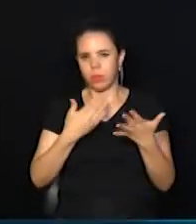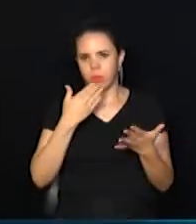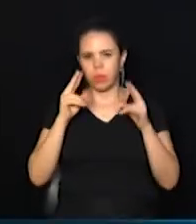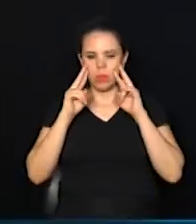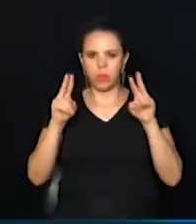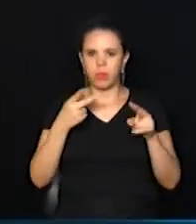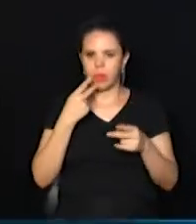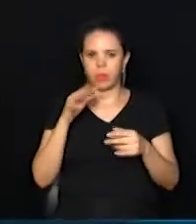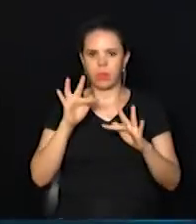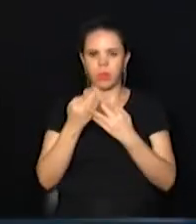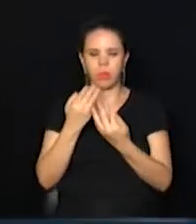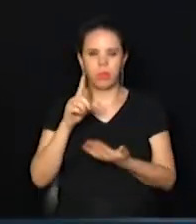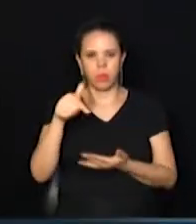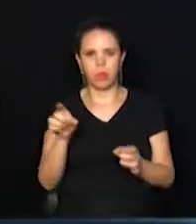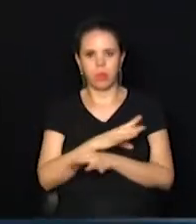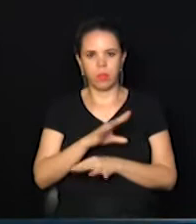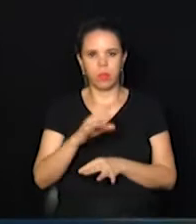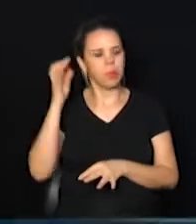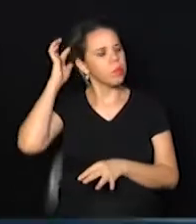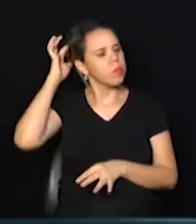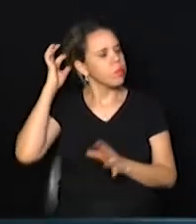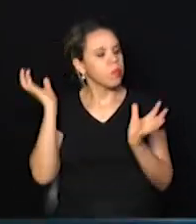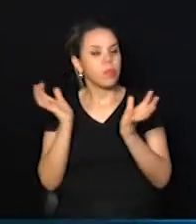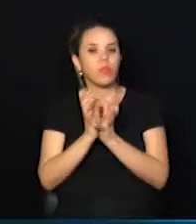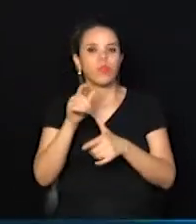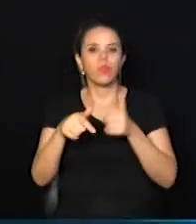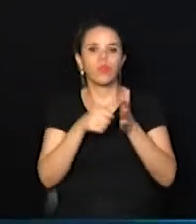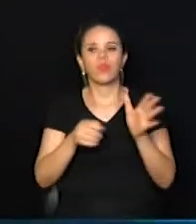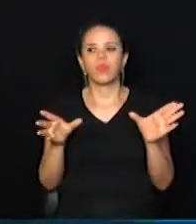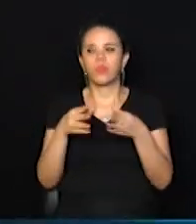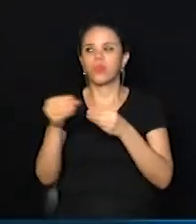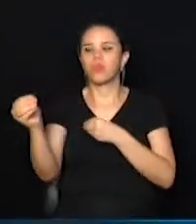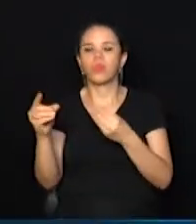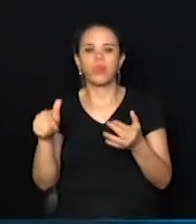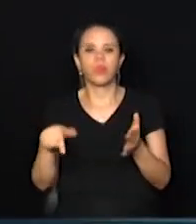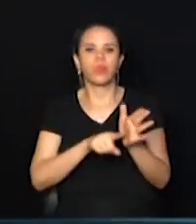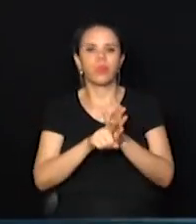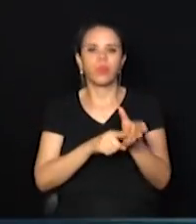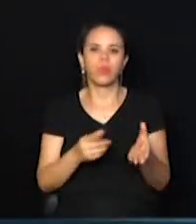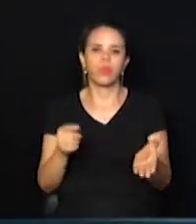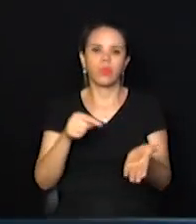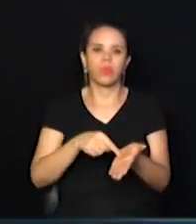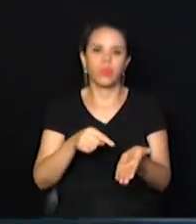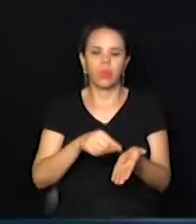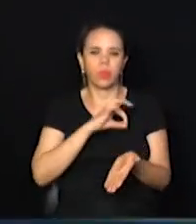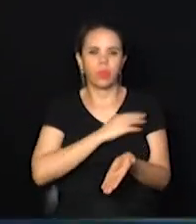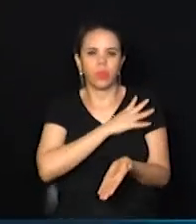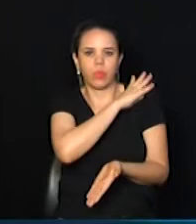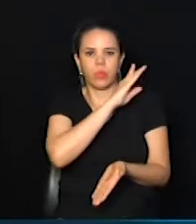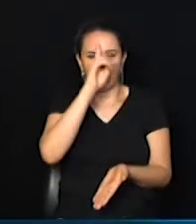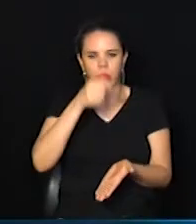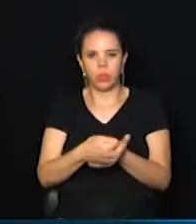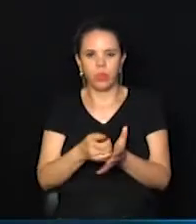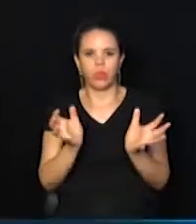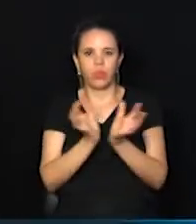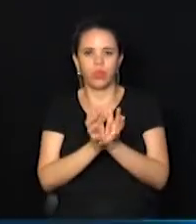indicadas pela família. Logo depois, essa força-tarefa desapareceu e o inquérito seguiu na mão do delegado titular do setor de homicídios